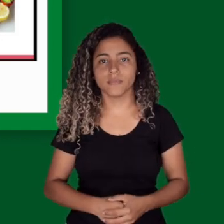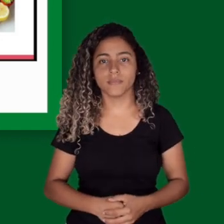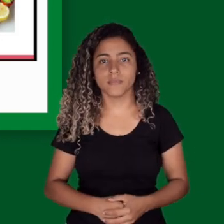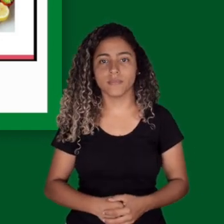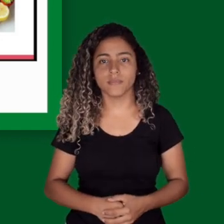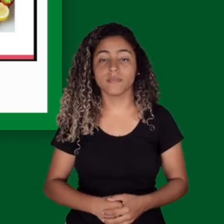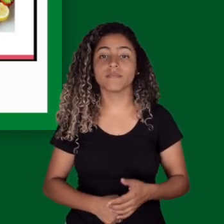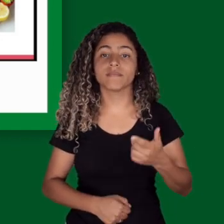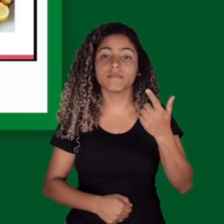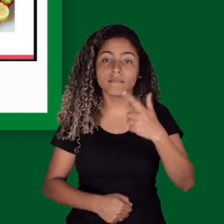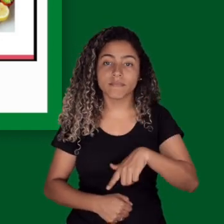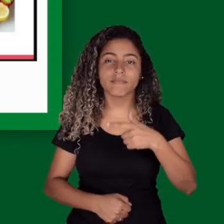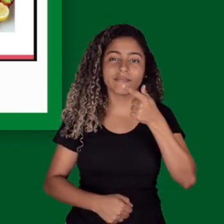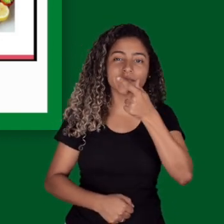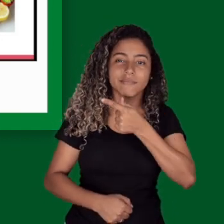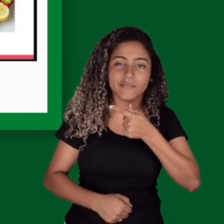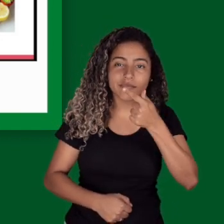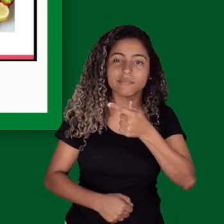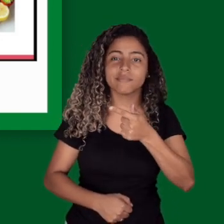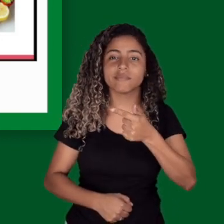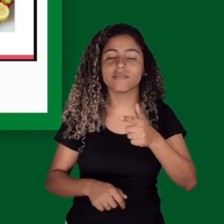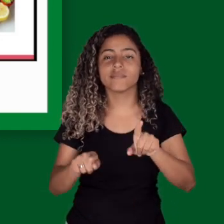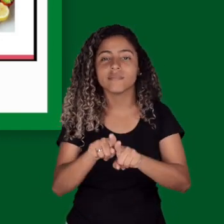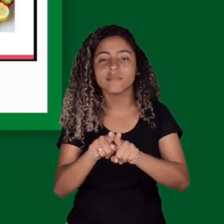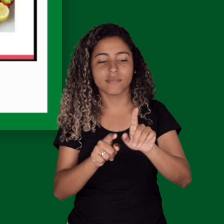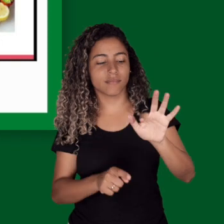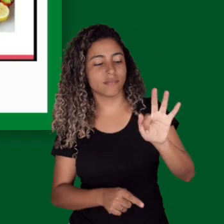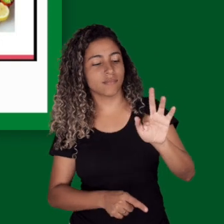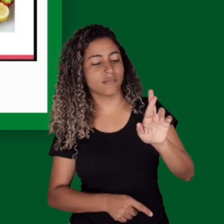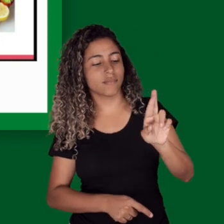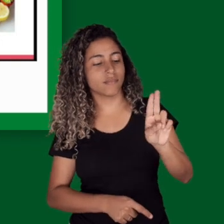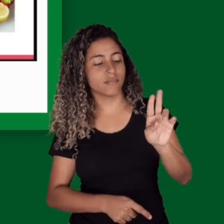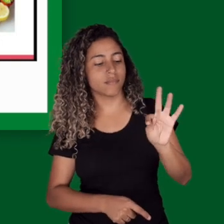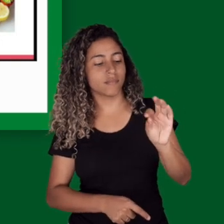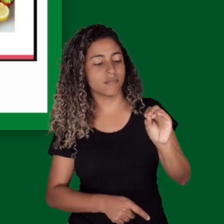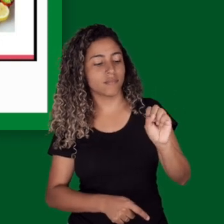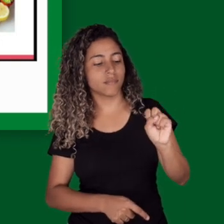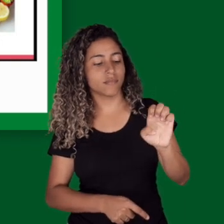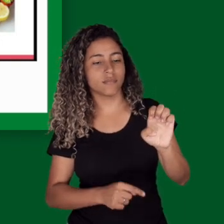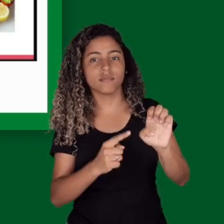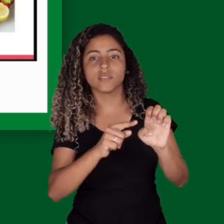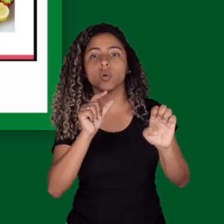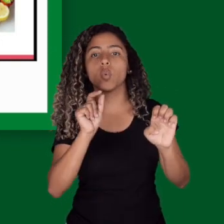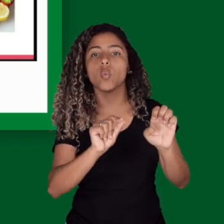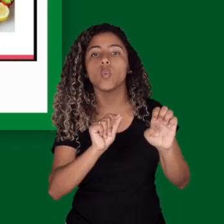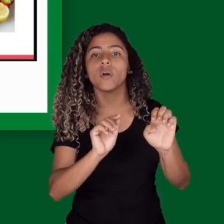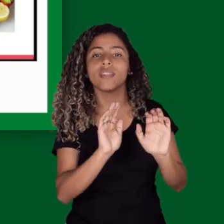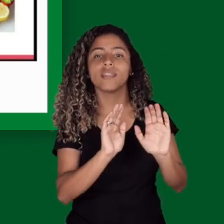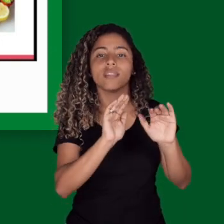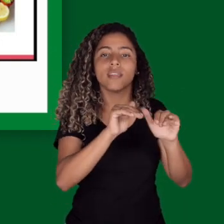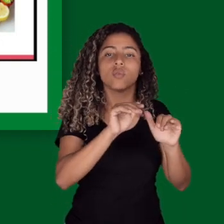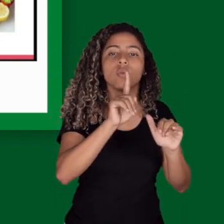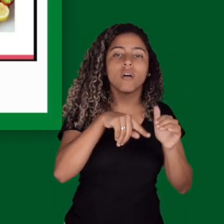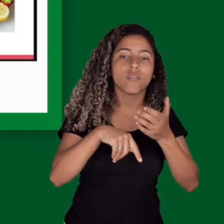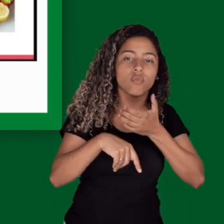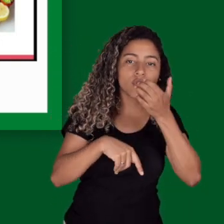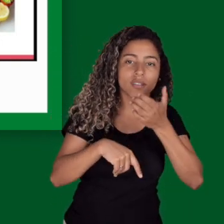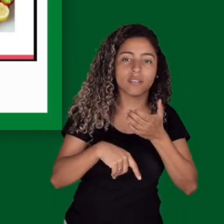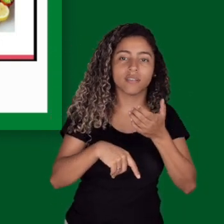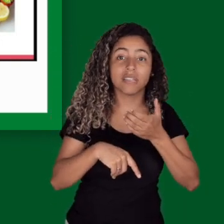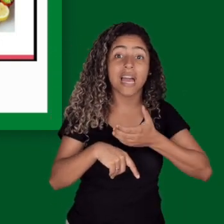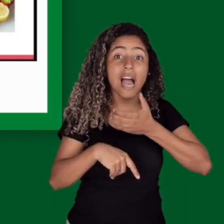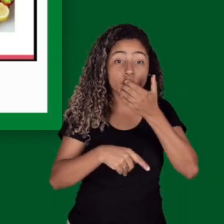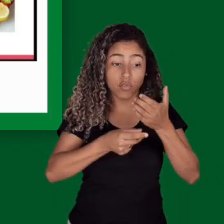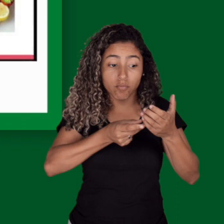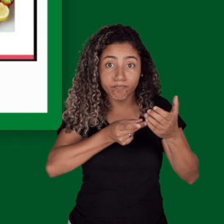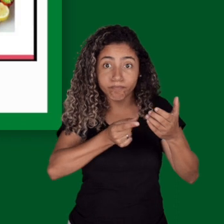açúcares presentes principalmente em frutas, né? E quanto mais madura essa fruta, maior vai ser a quantidade desses açúcares